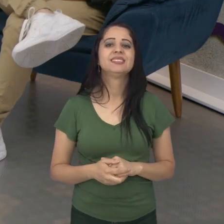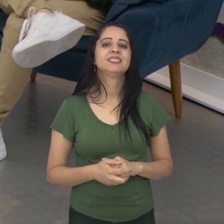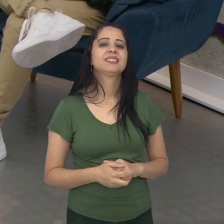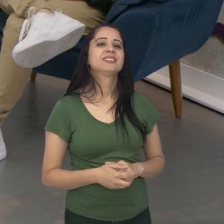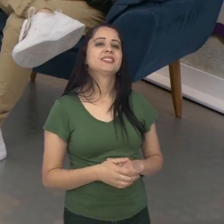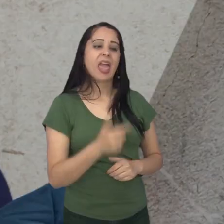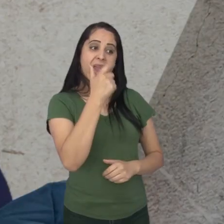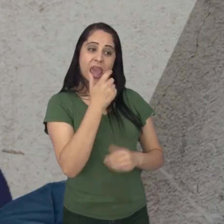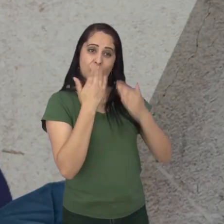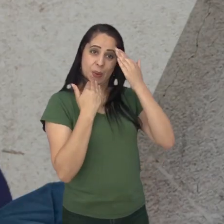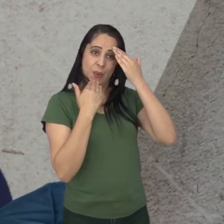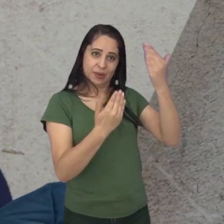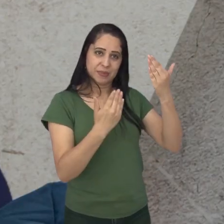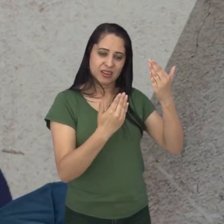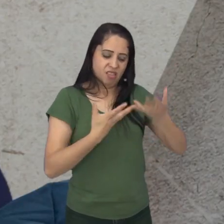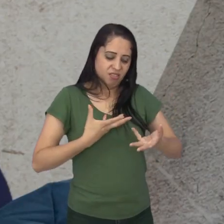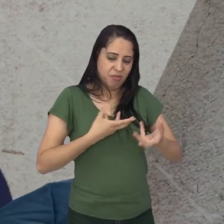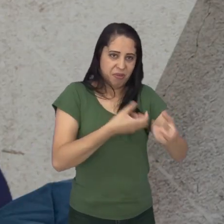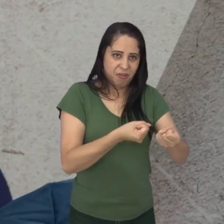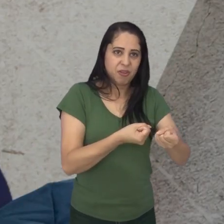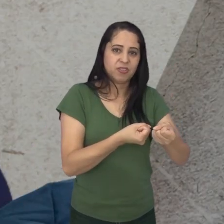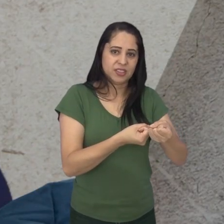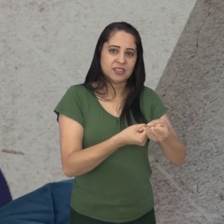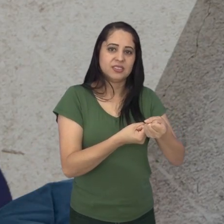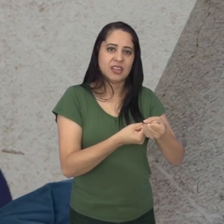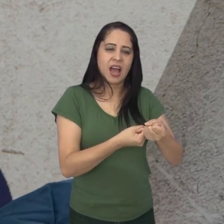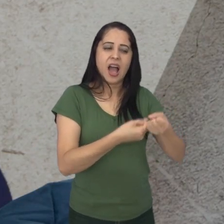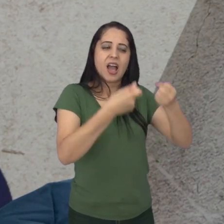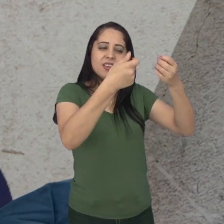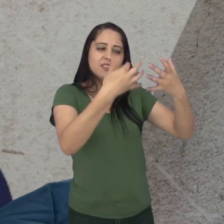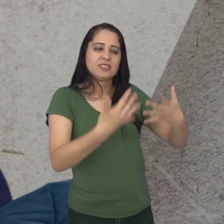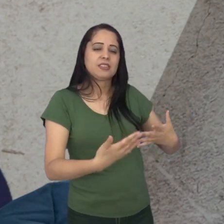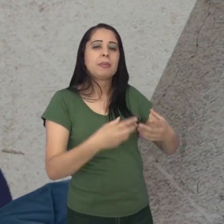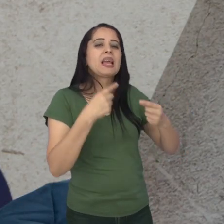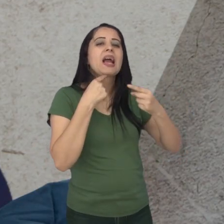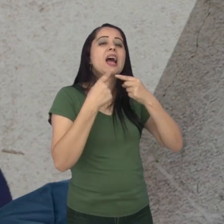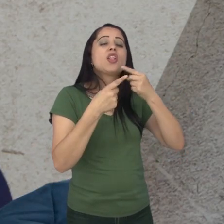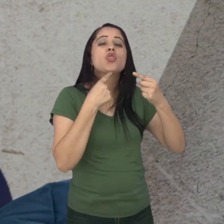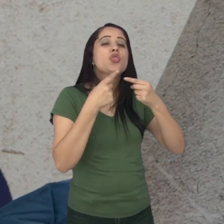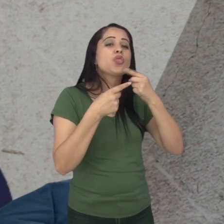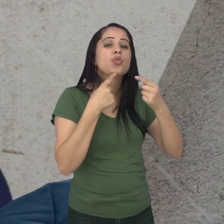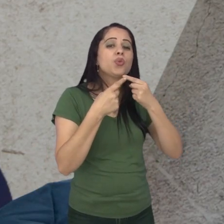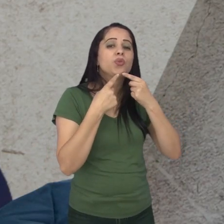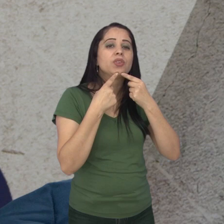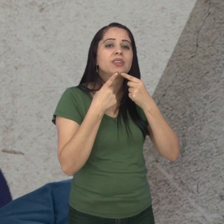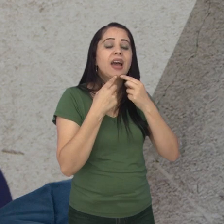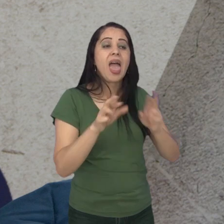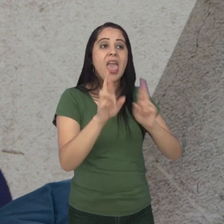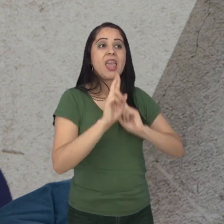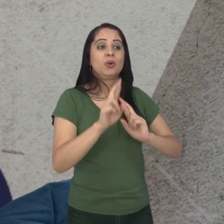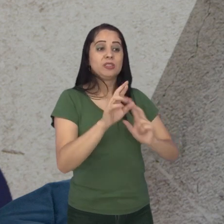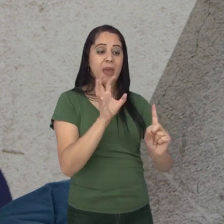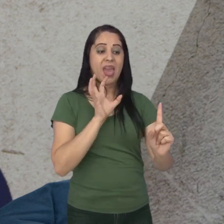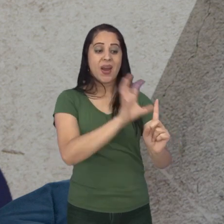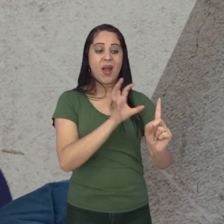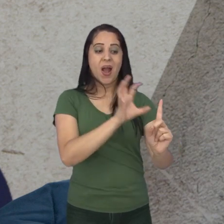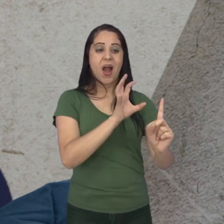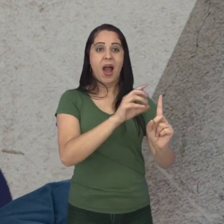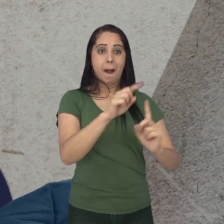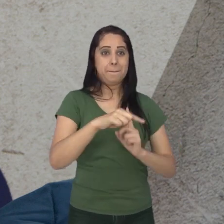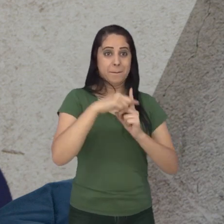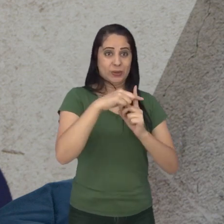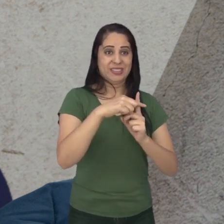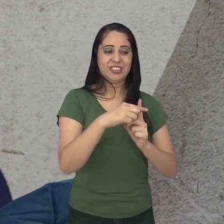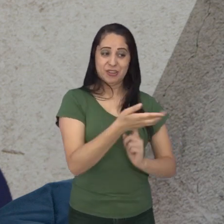Fabiana. Eu que agradeço o convite para estar aqui esclarecendo algumas dúvidas e espero ter influenciado de maneira